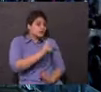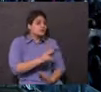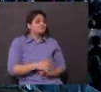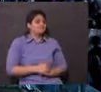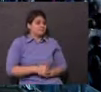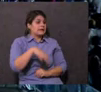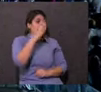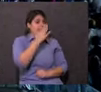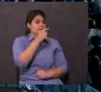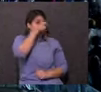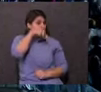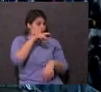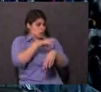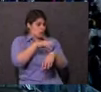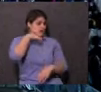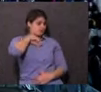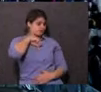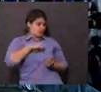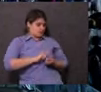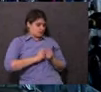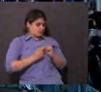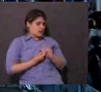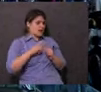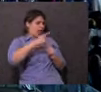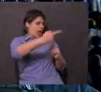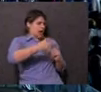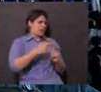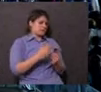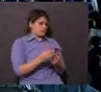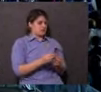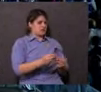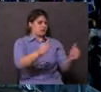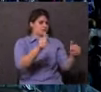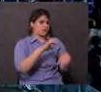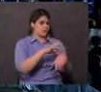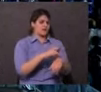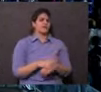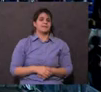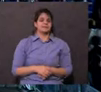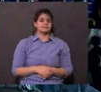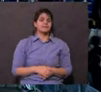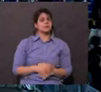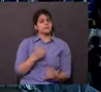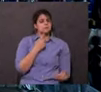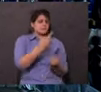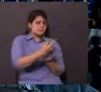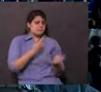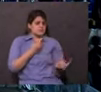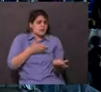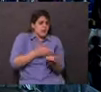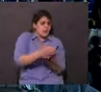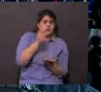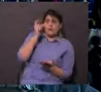se converter, curar-se-á durante o ano. E o diálogo continuou entre Lúcia e